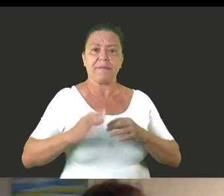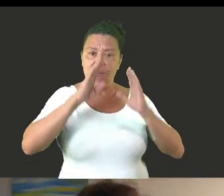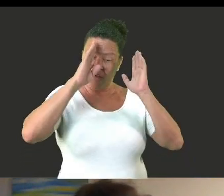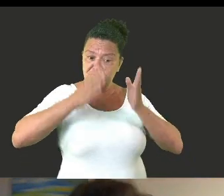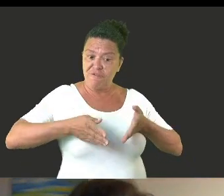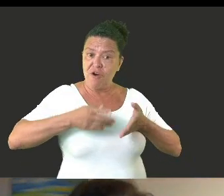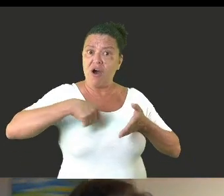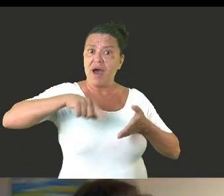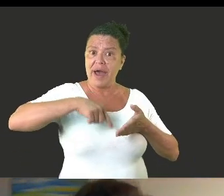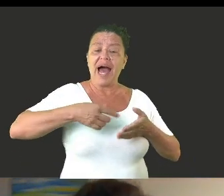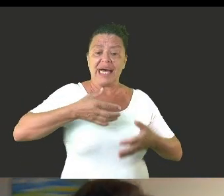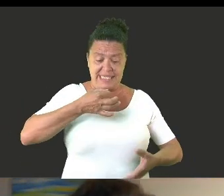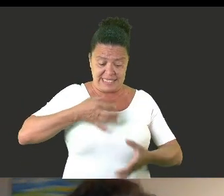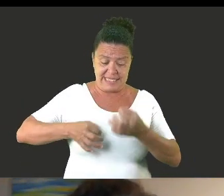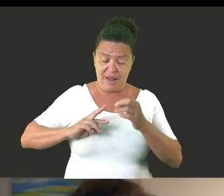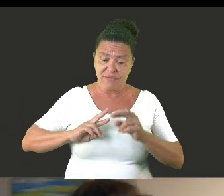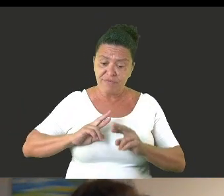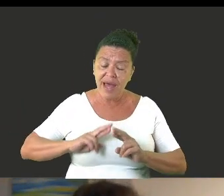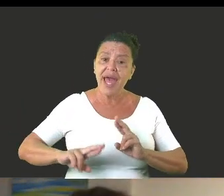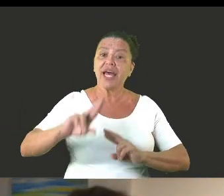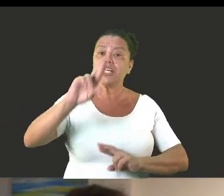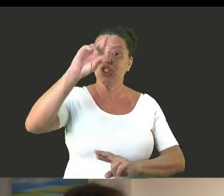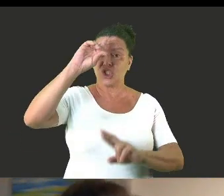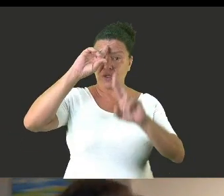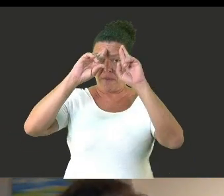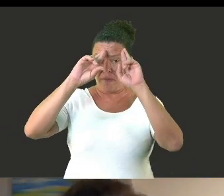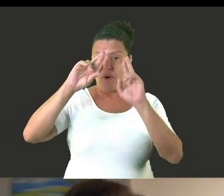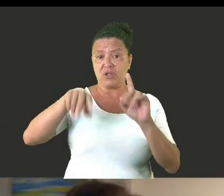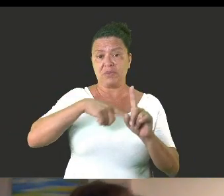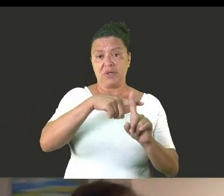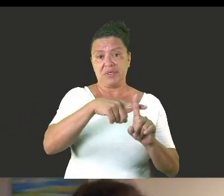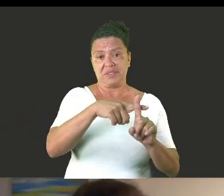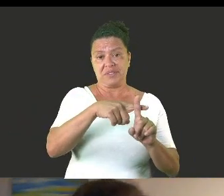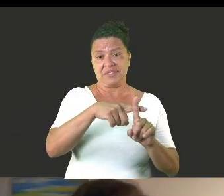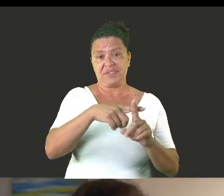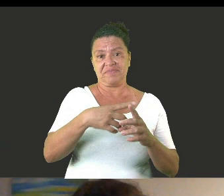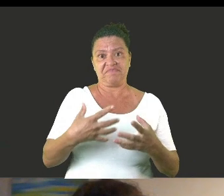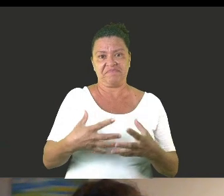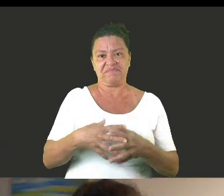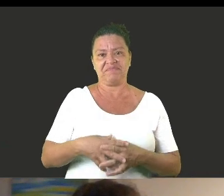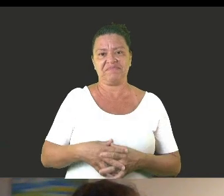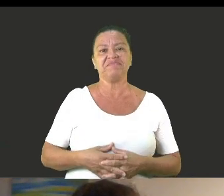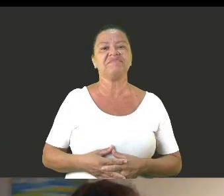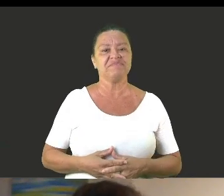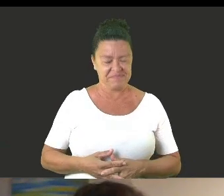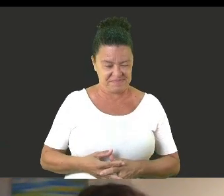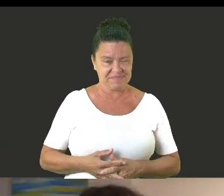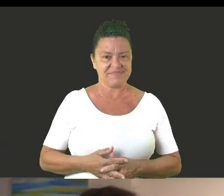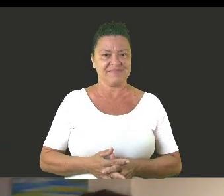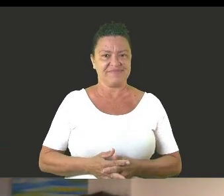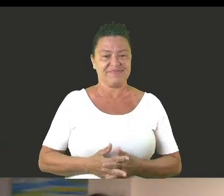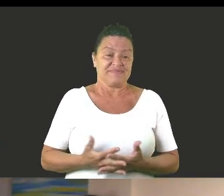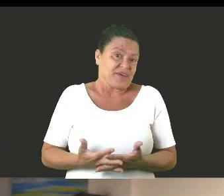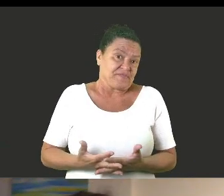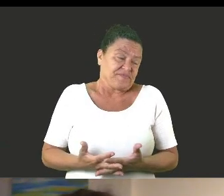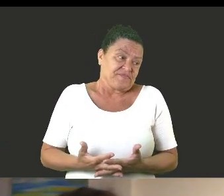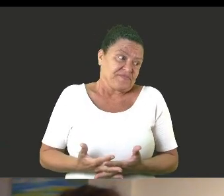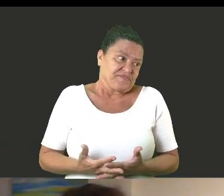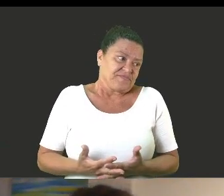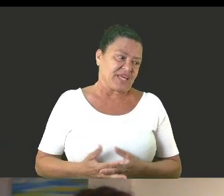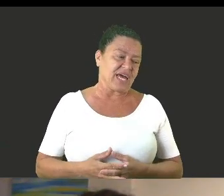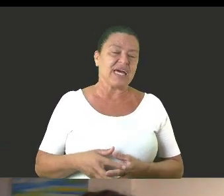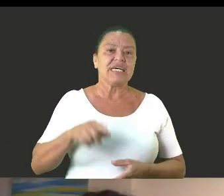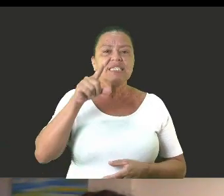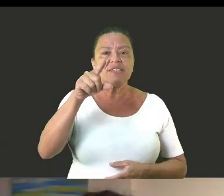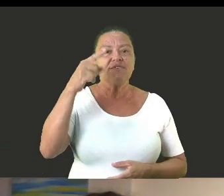específica, a célula vai responder favoravelmente àquela informação recebida. Então, se a gente